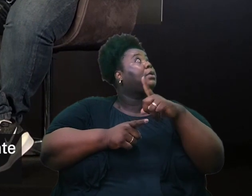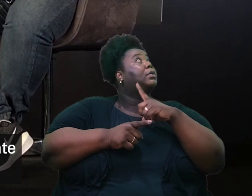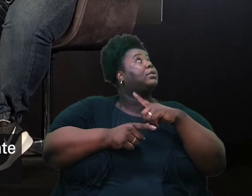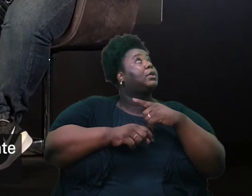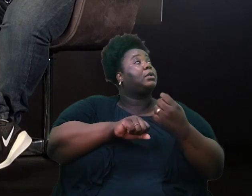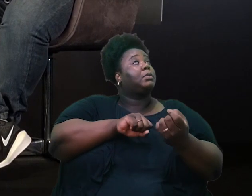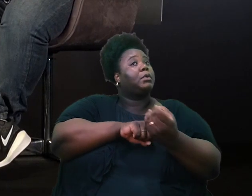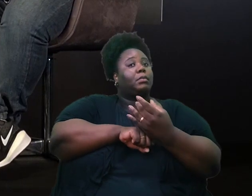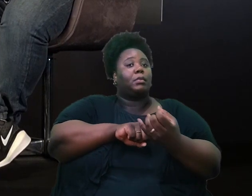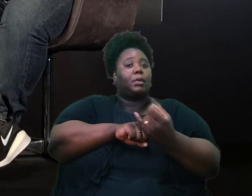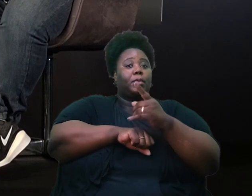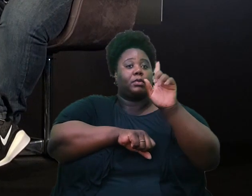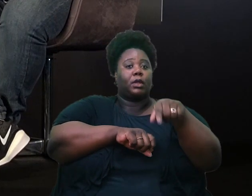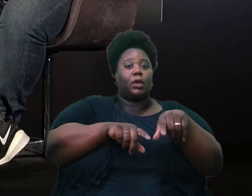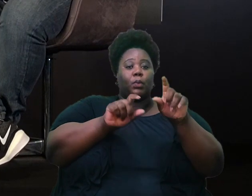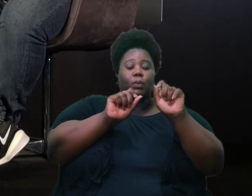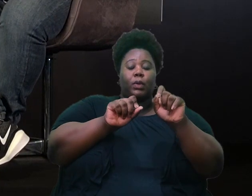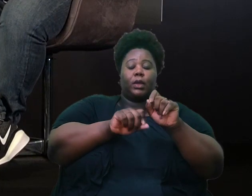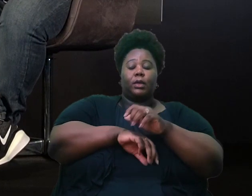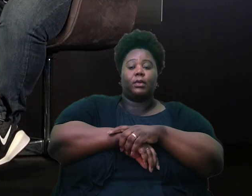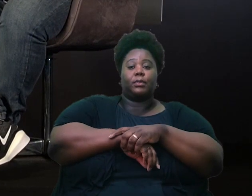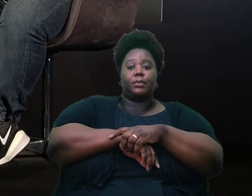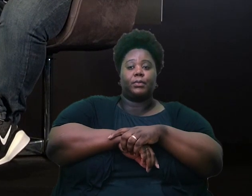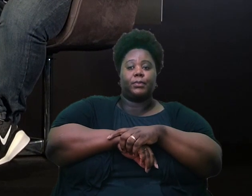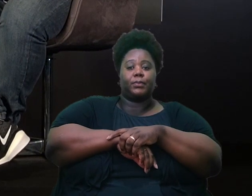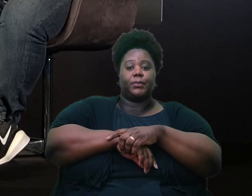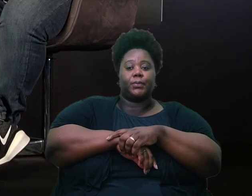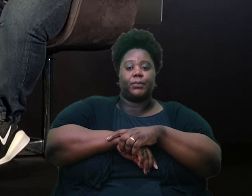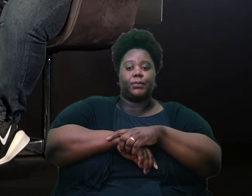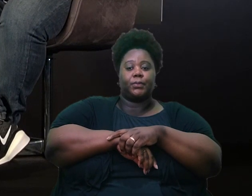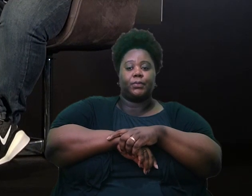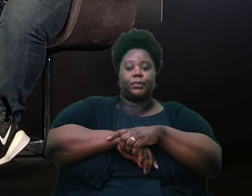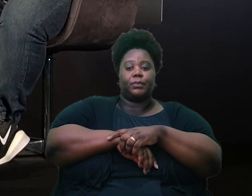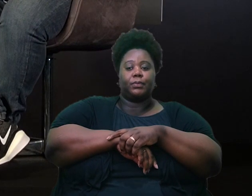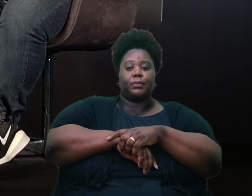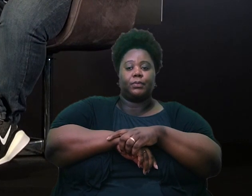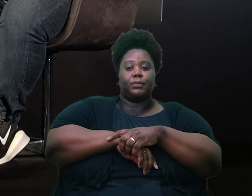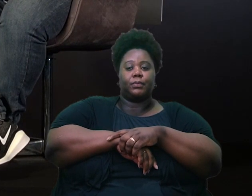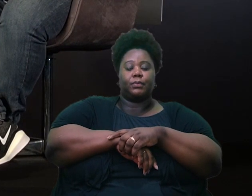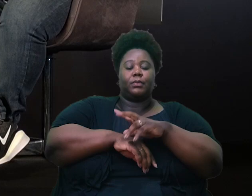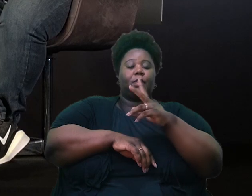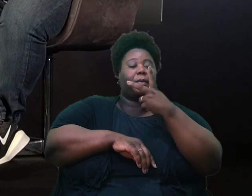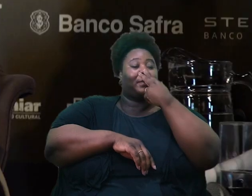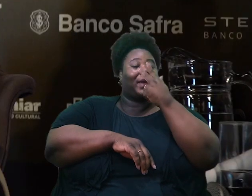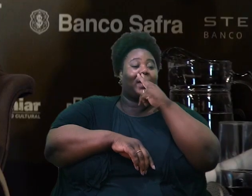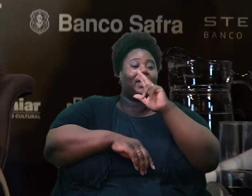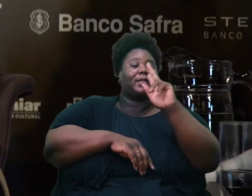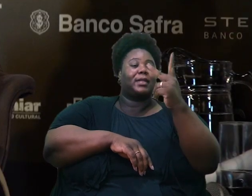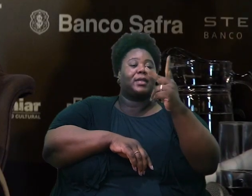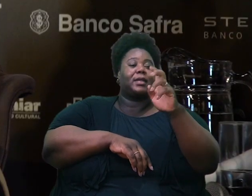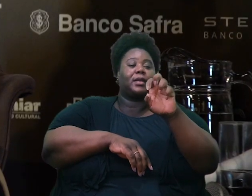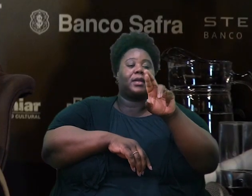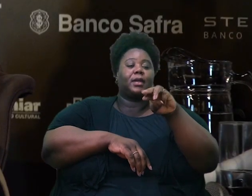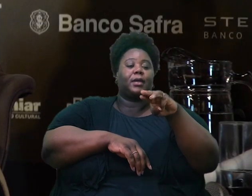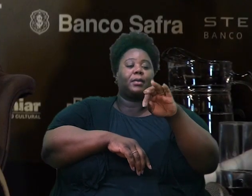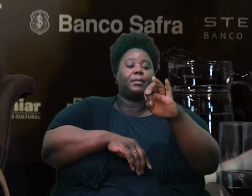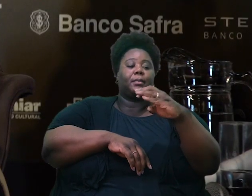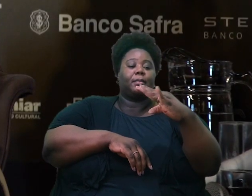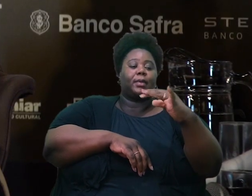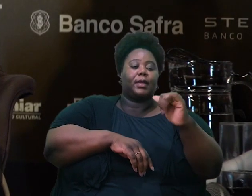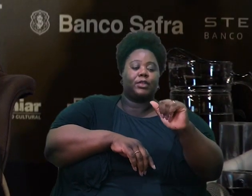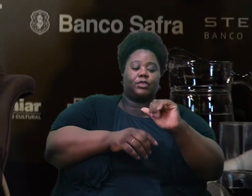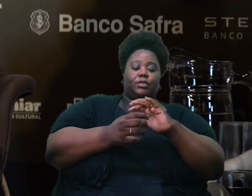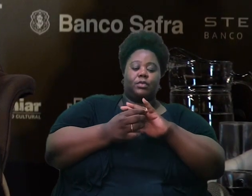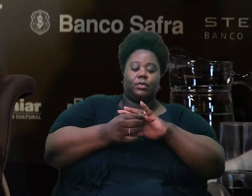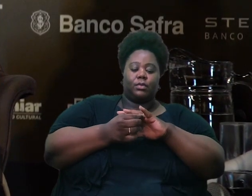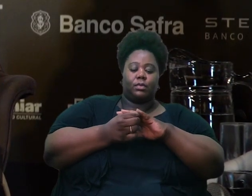produção que ela é, vamos dizer assim, meio eclética, né? Tanto que